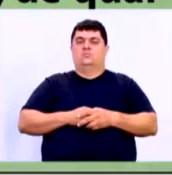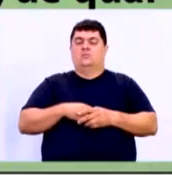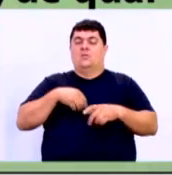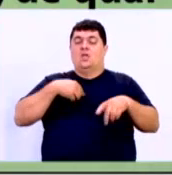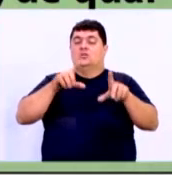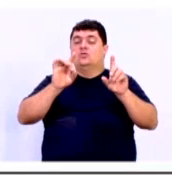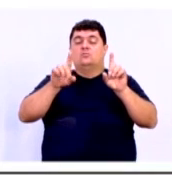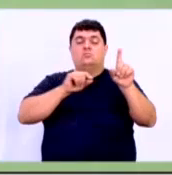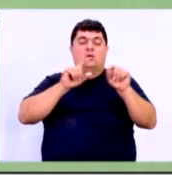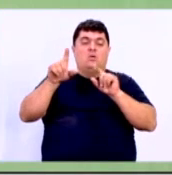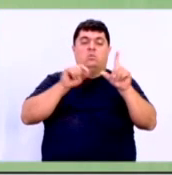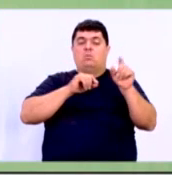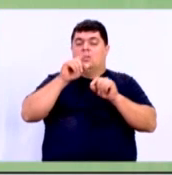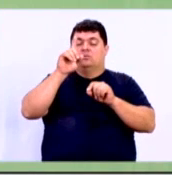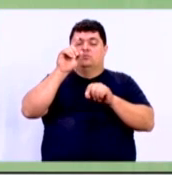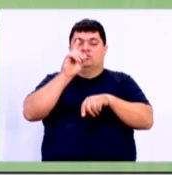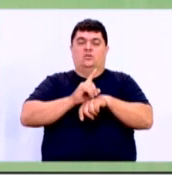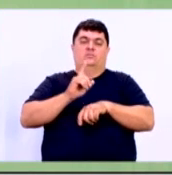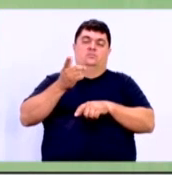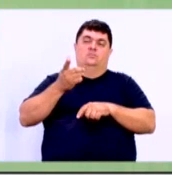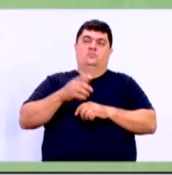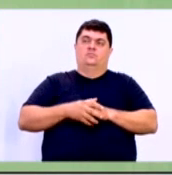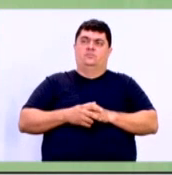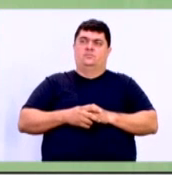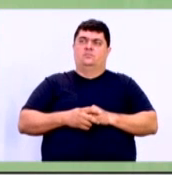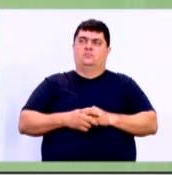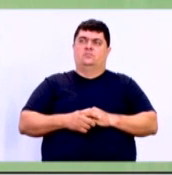de decisão, certo? Certo.